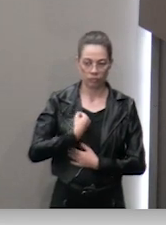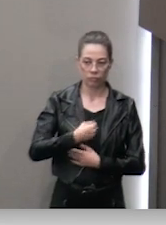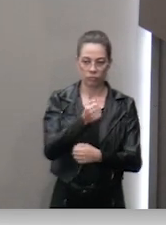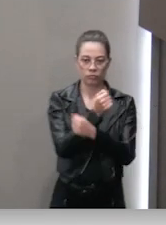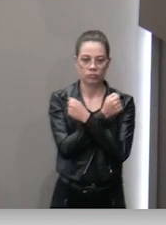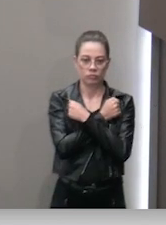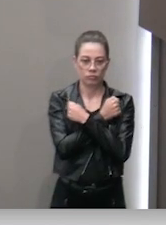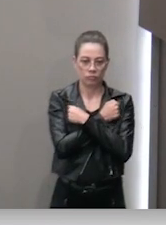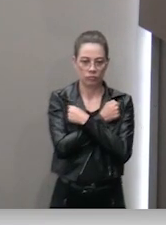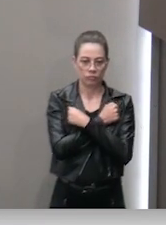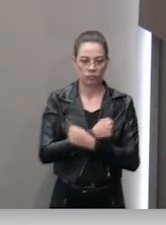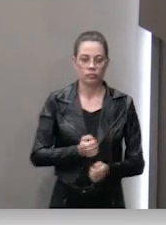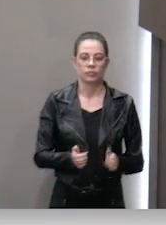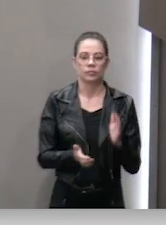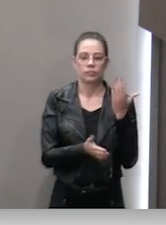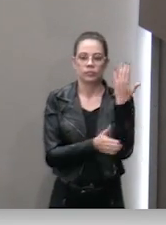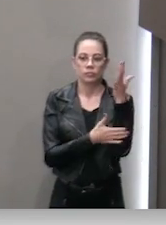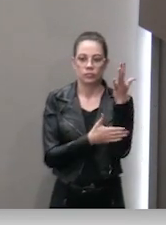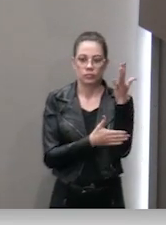grande abraço.